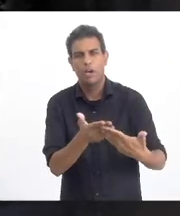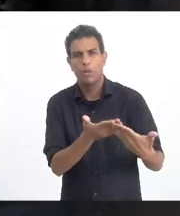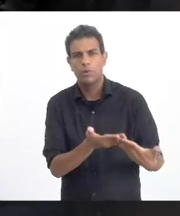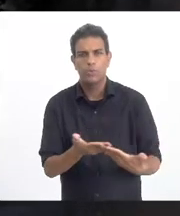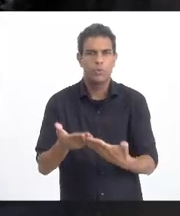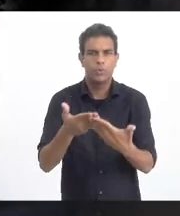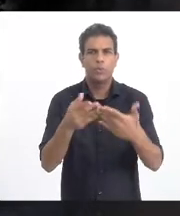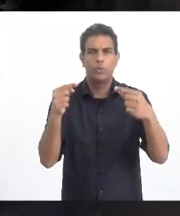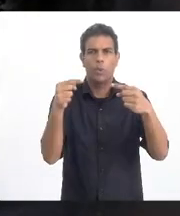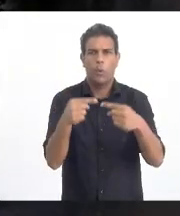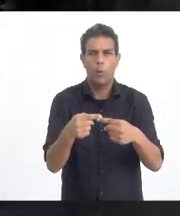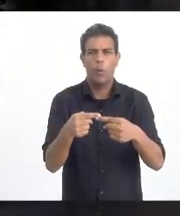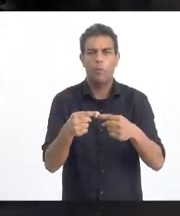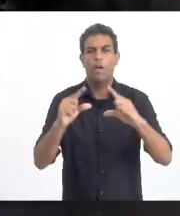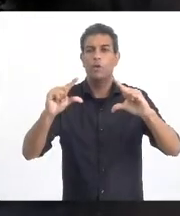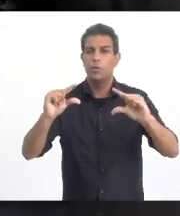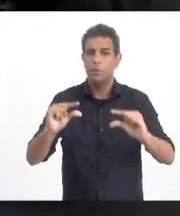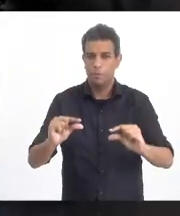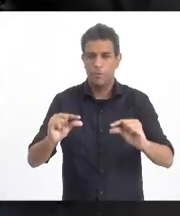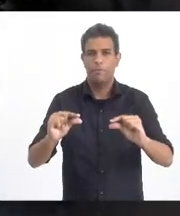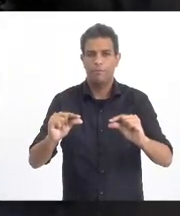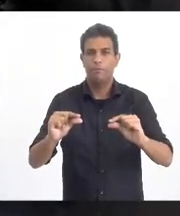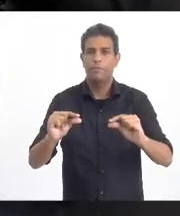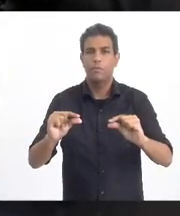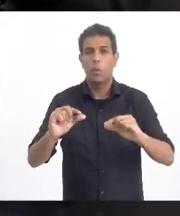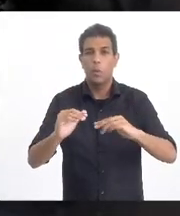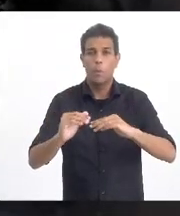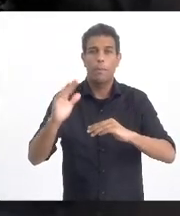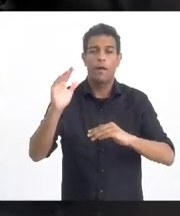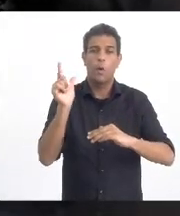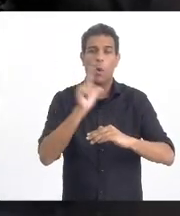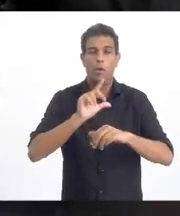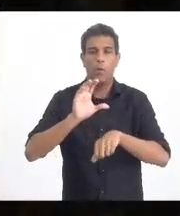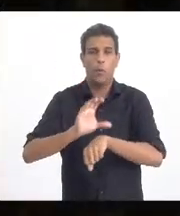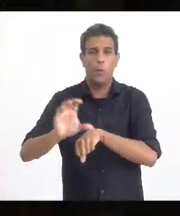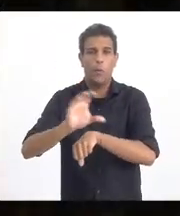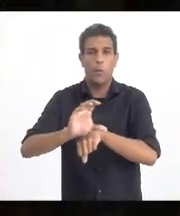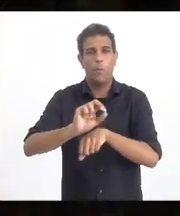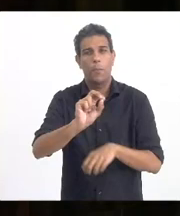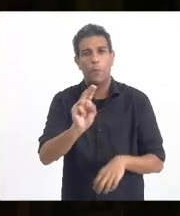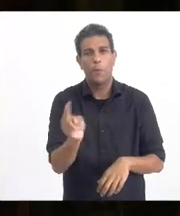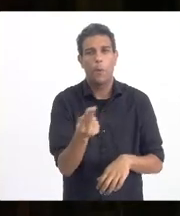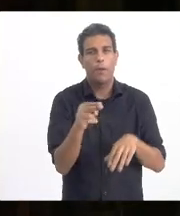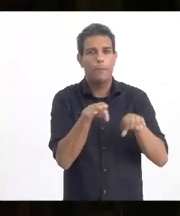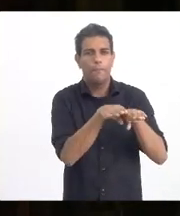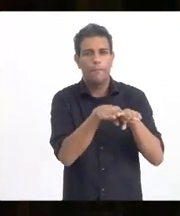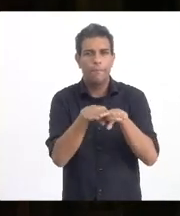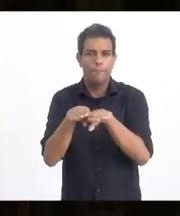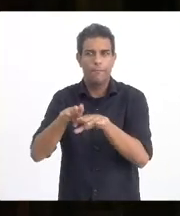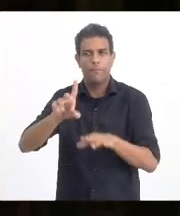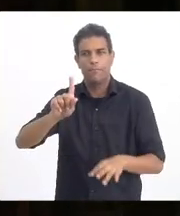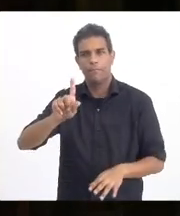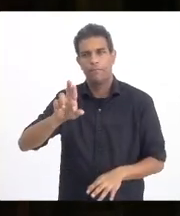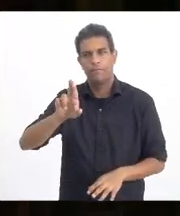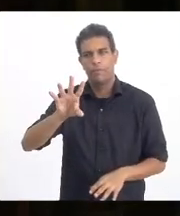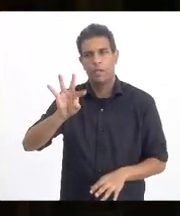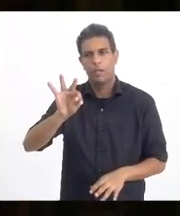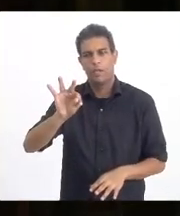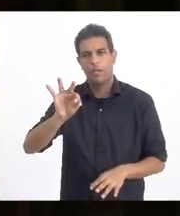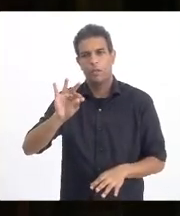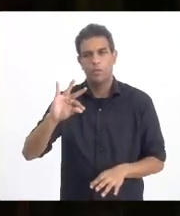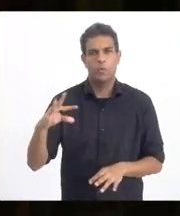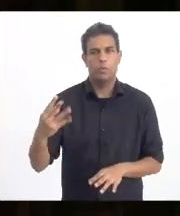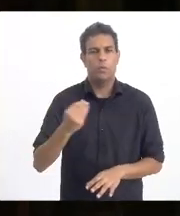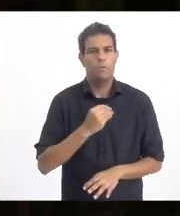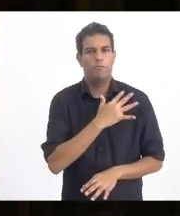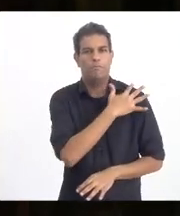poder diminuir, aumentar os cursos ou equiparar as gretes de todos os militares.